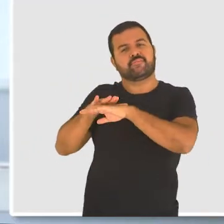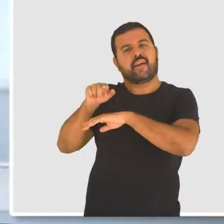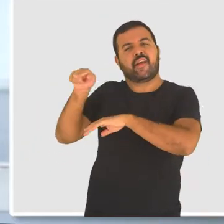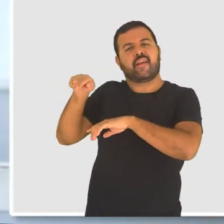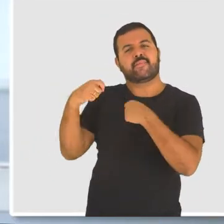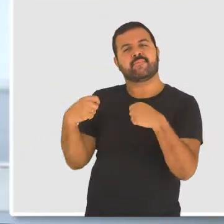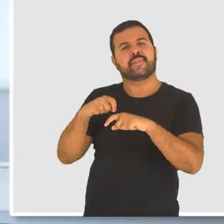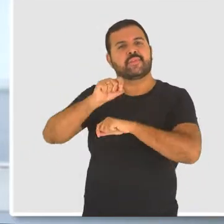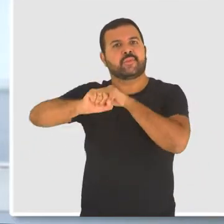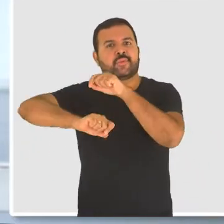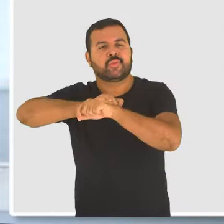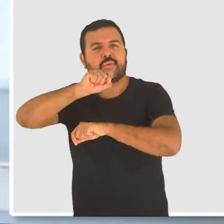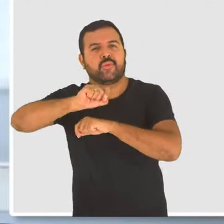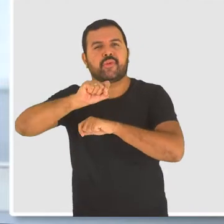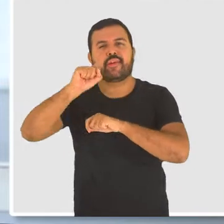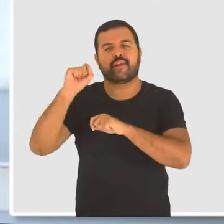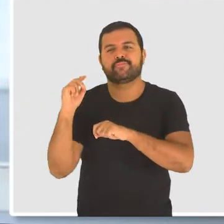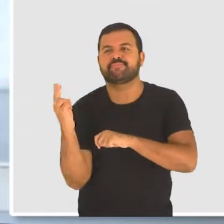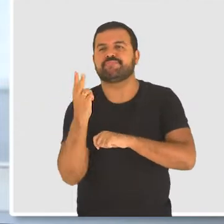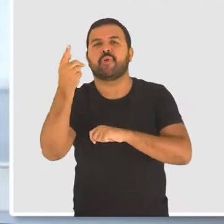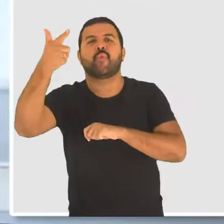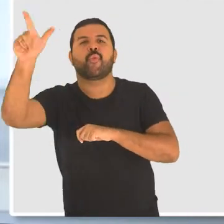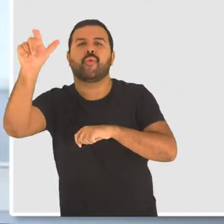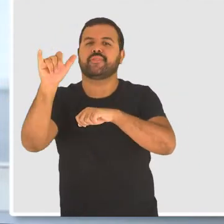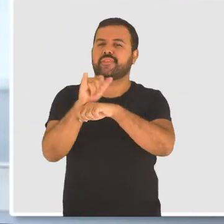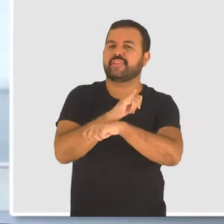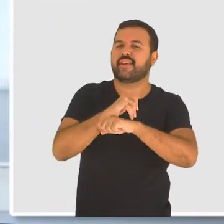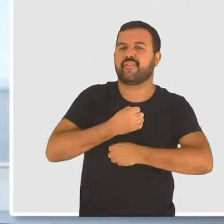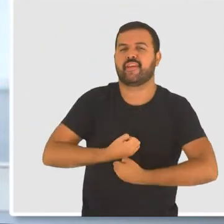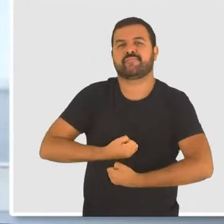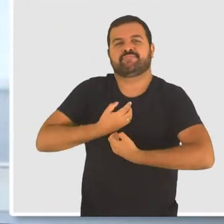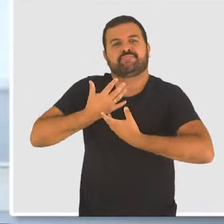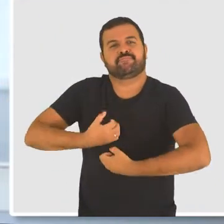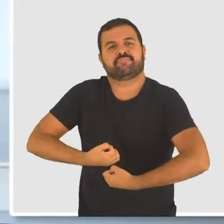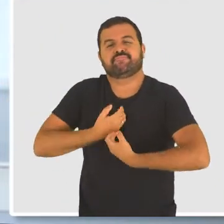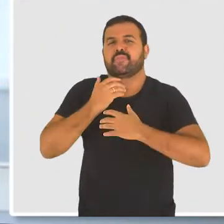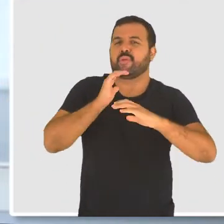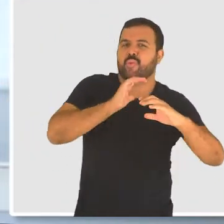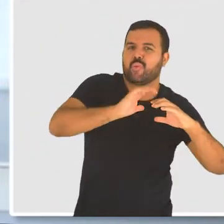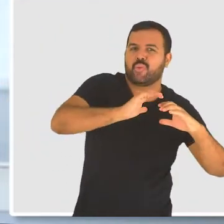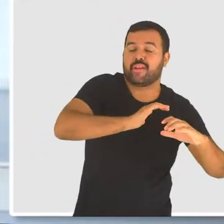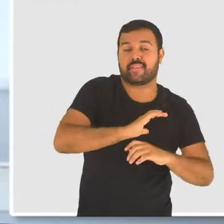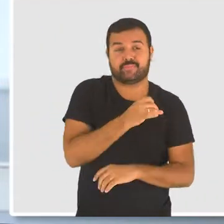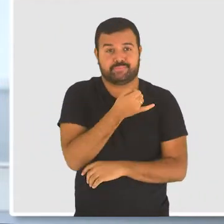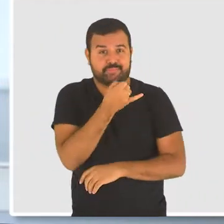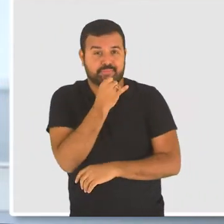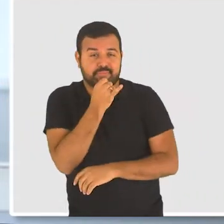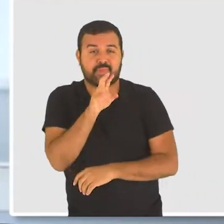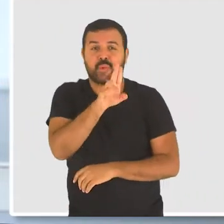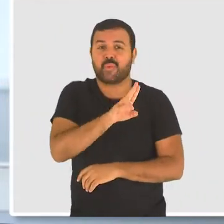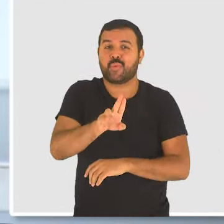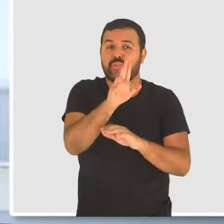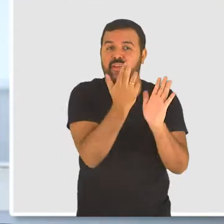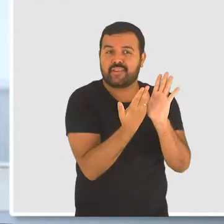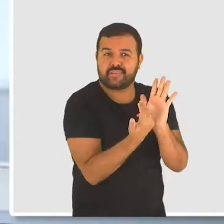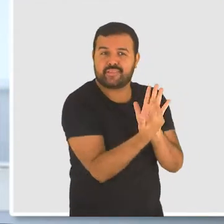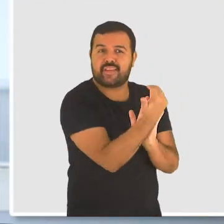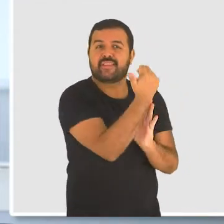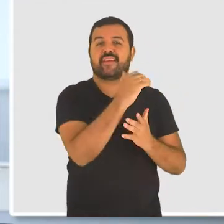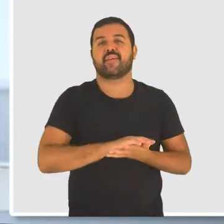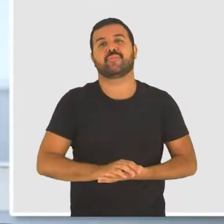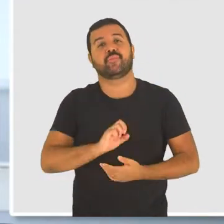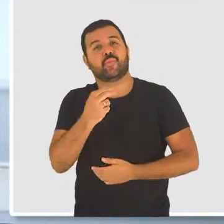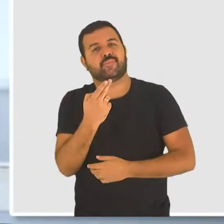outros modos de se expressar, por exemplo, por tabelas, por desenhos,